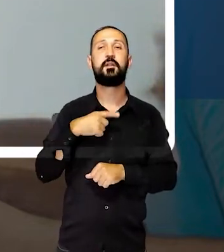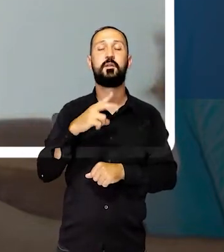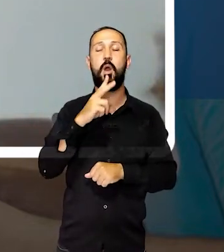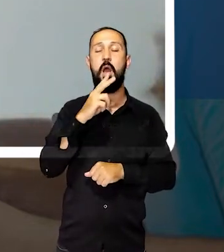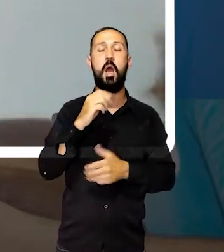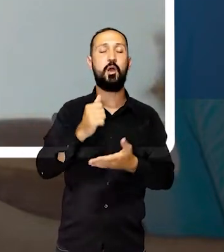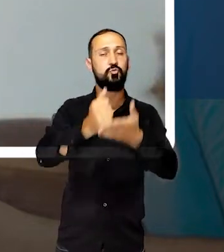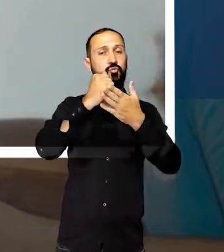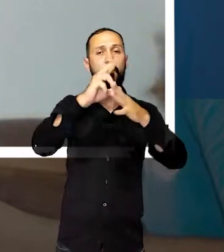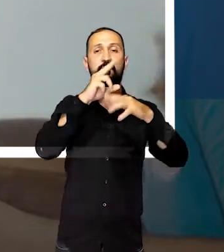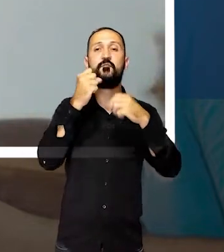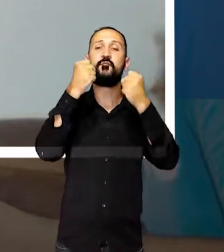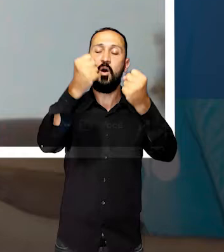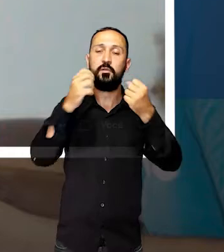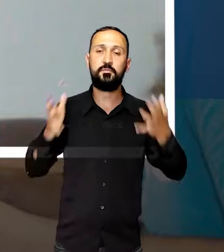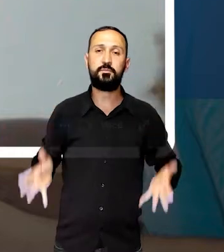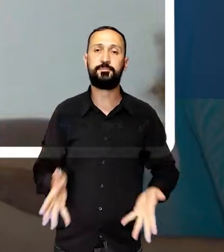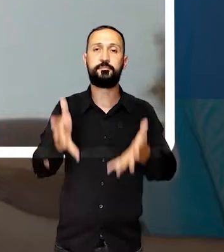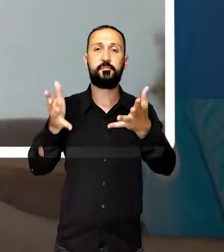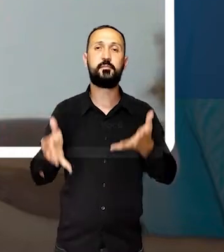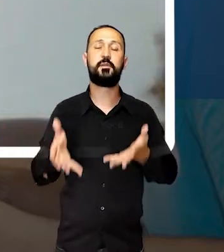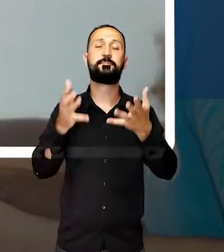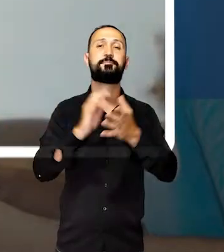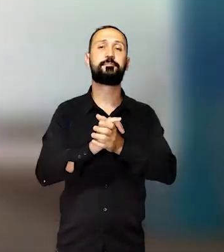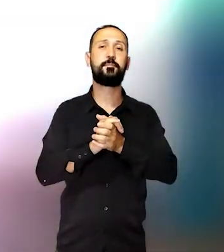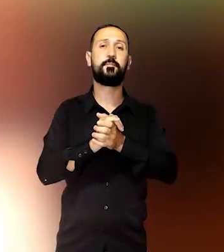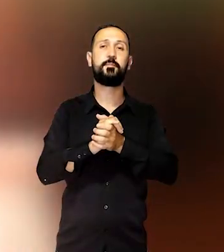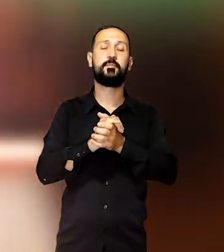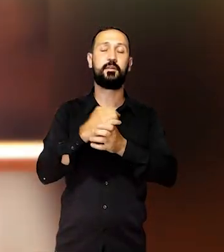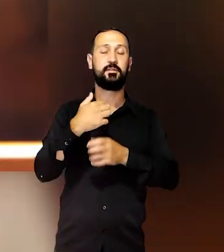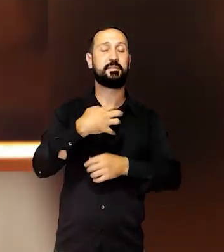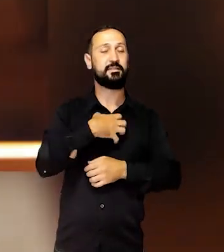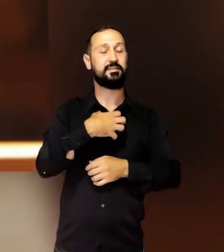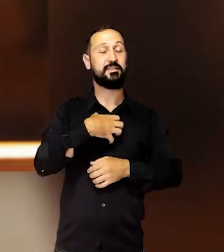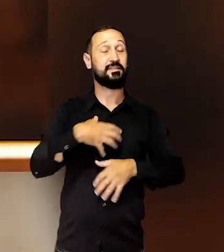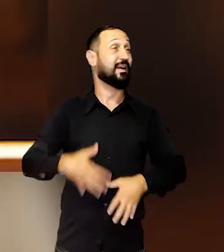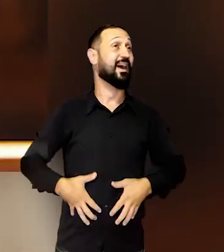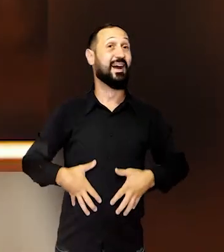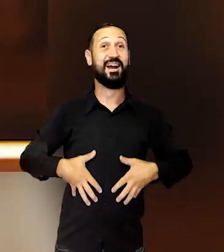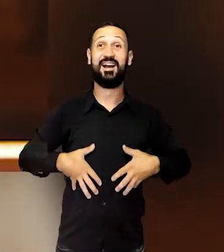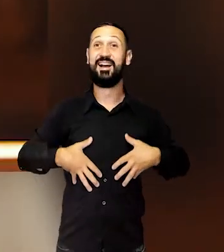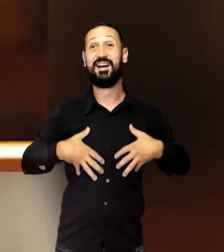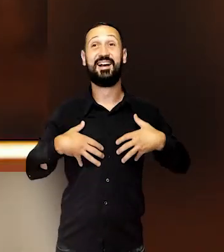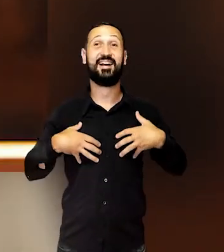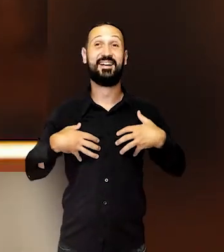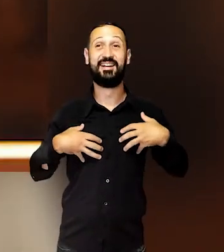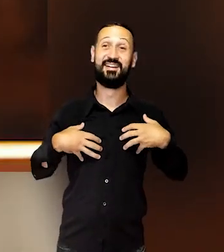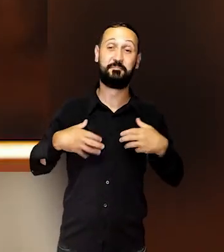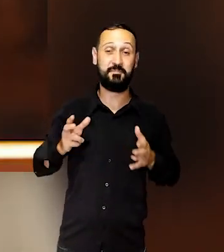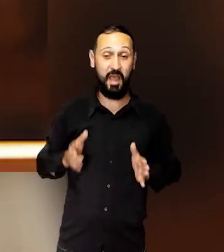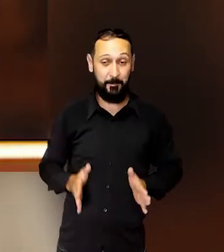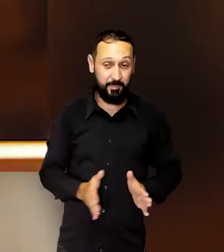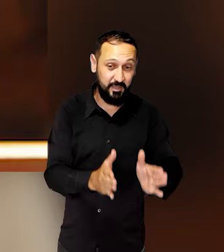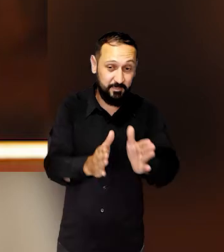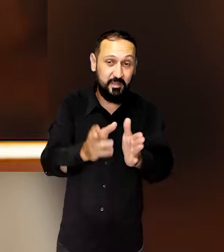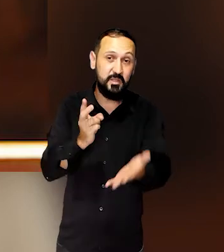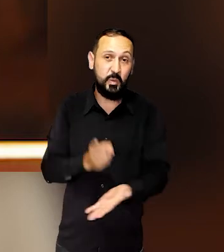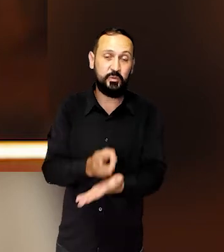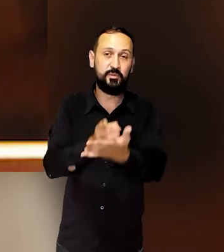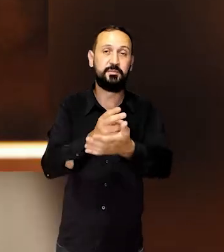dão força, eles dão incentivo, eles dão um bom ânimo para você continuar a sua